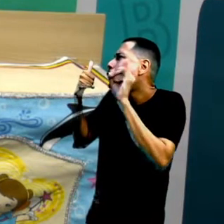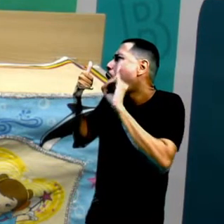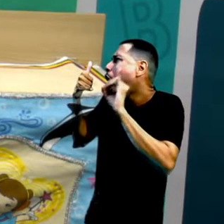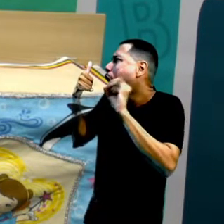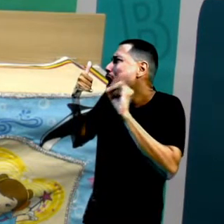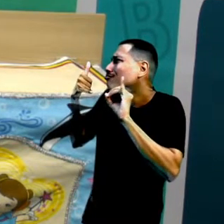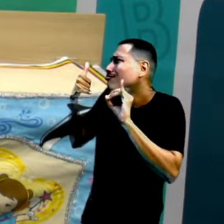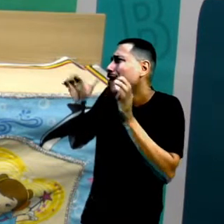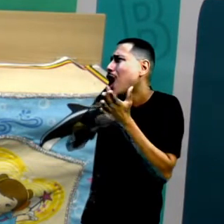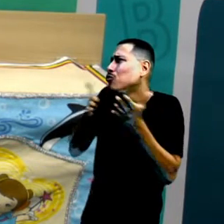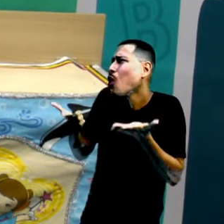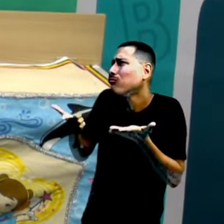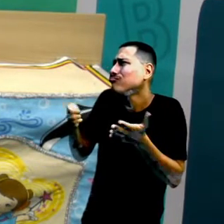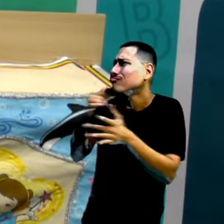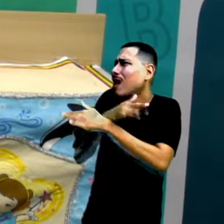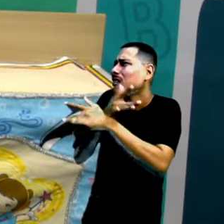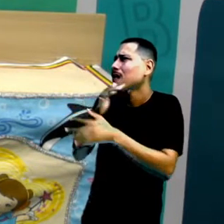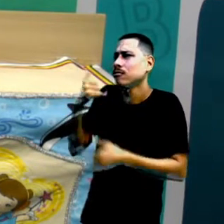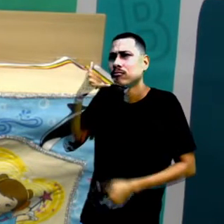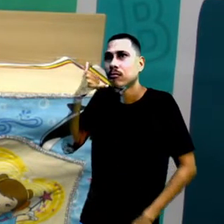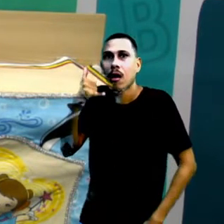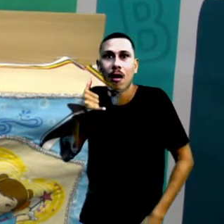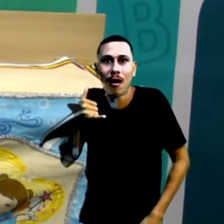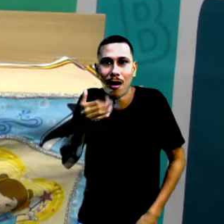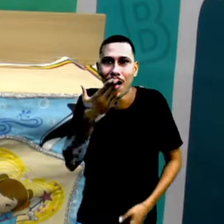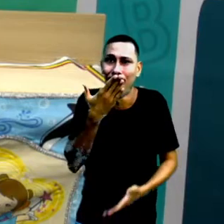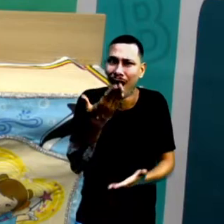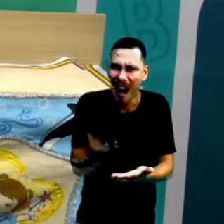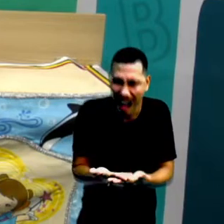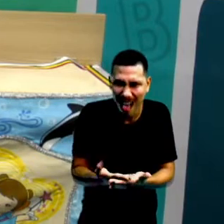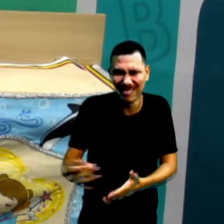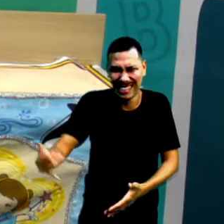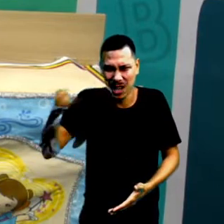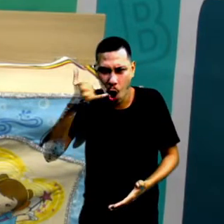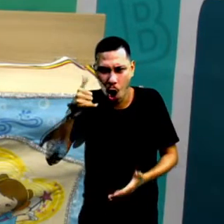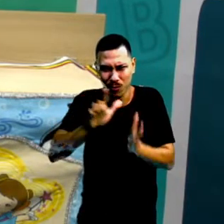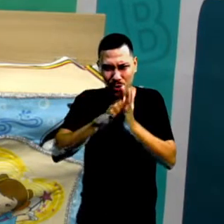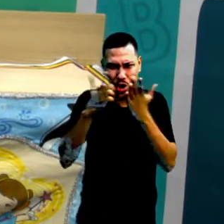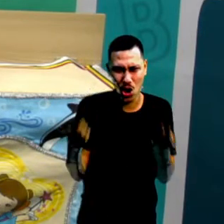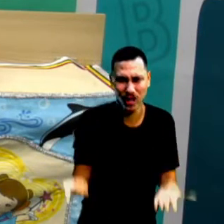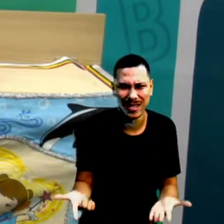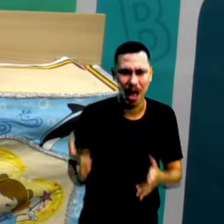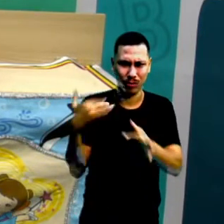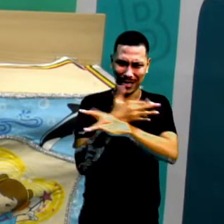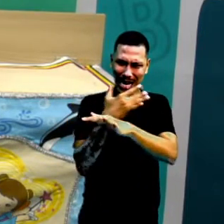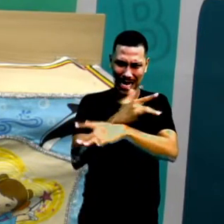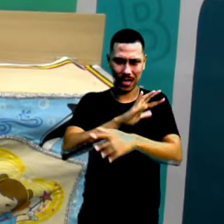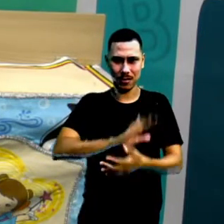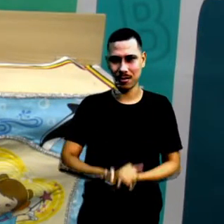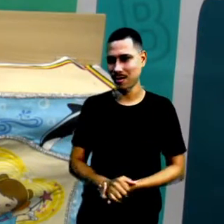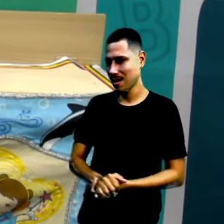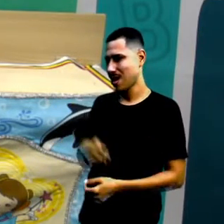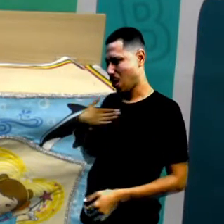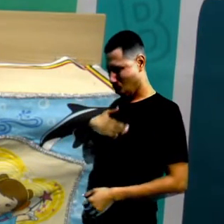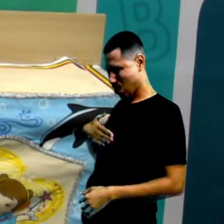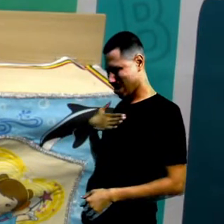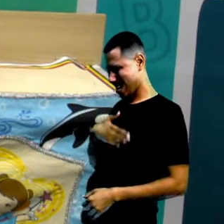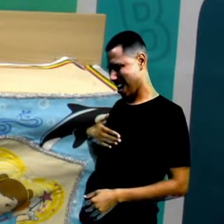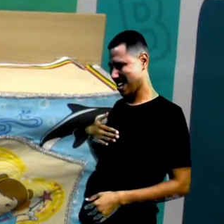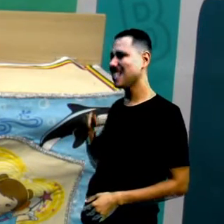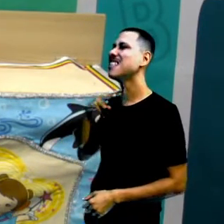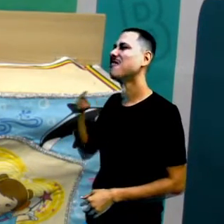Ah tá em vigor para o jornal i e tu